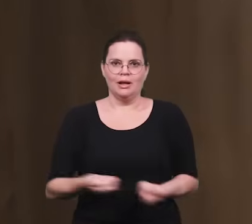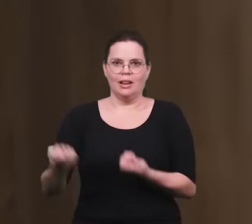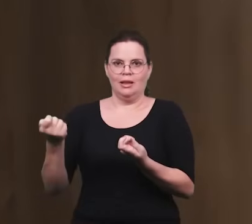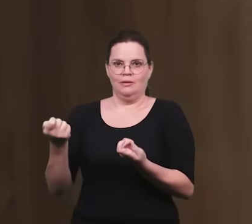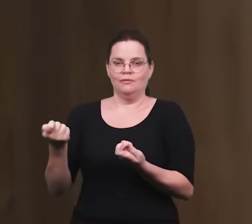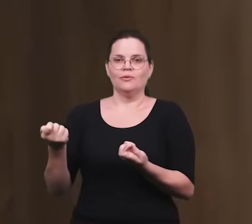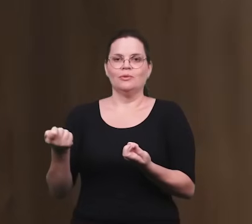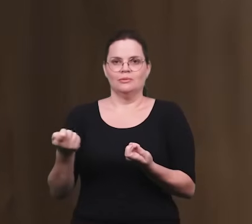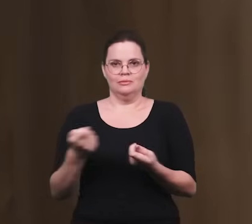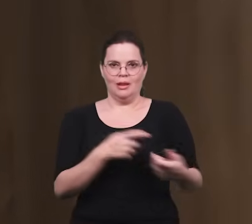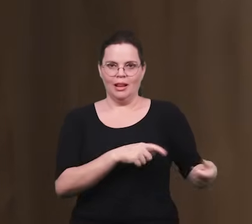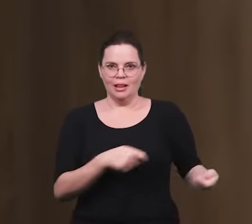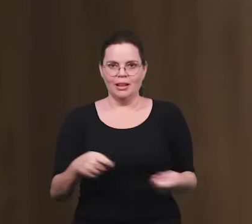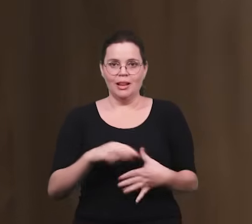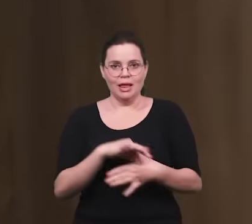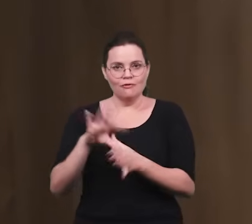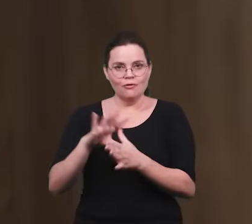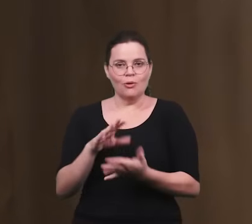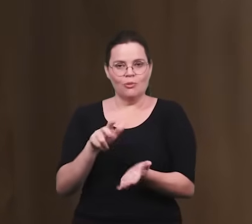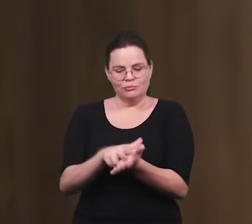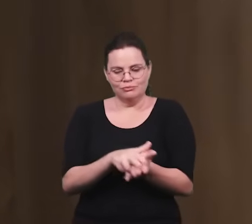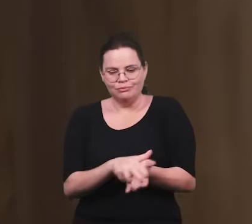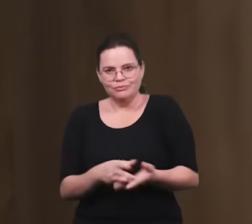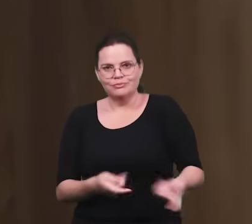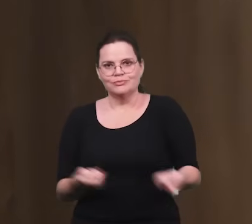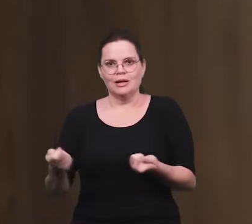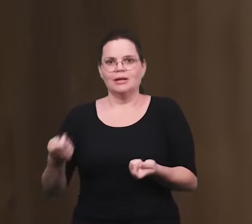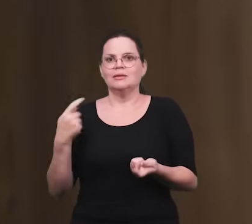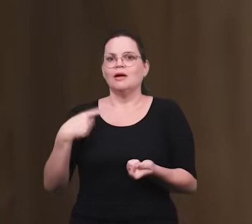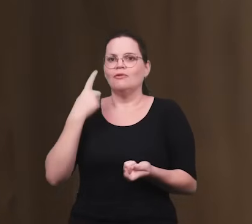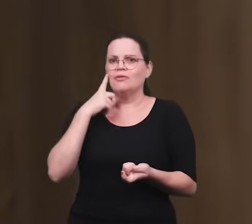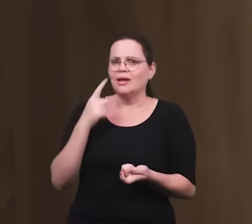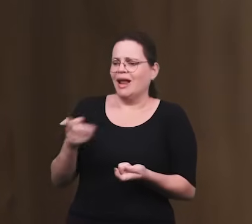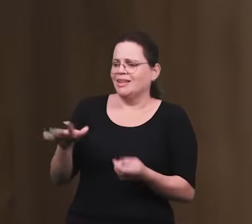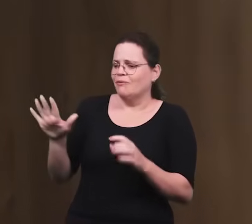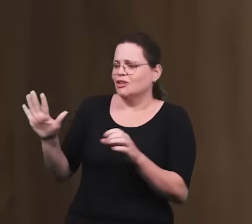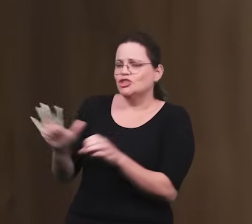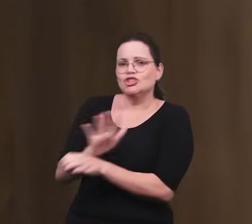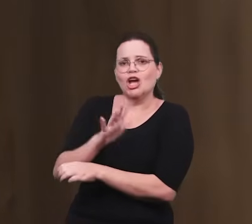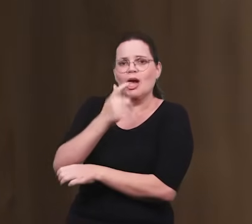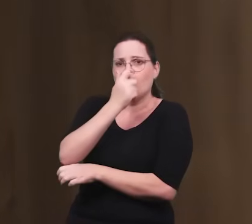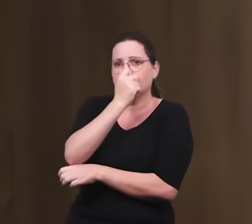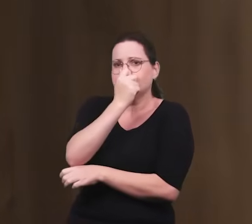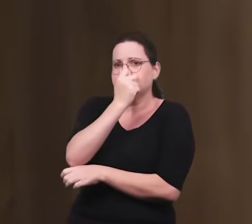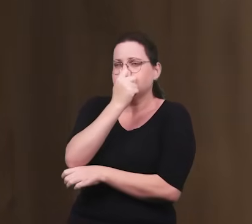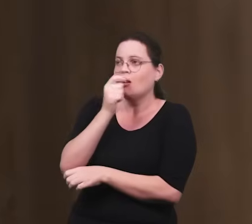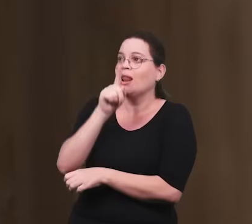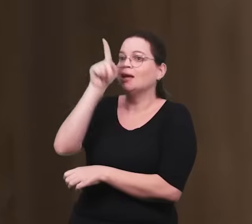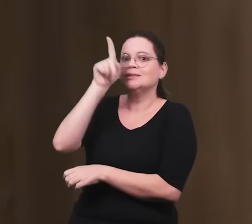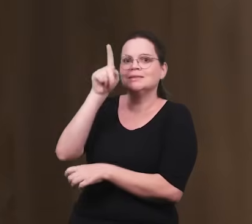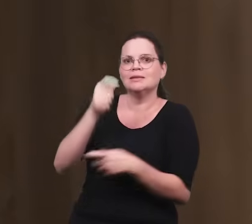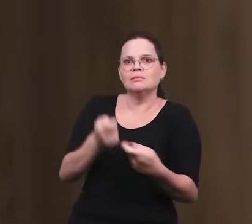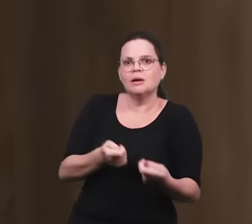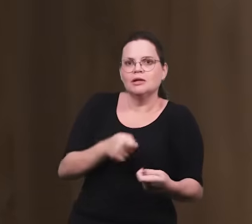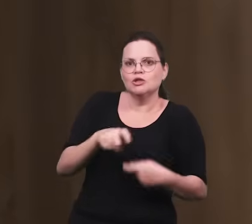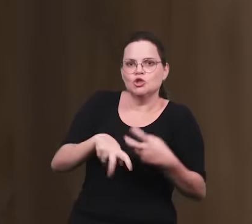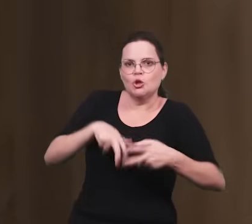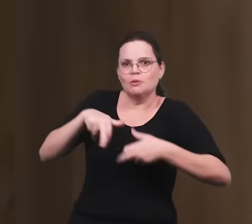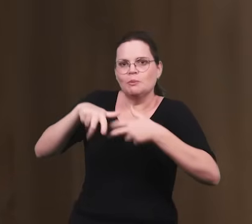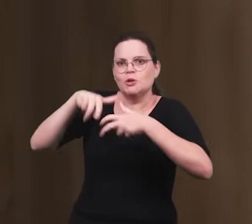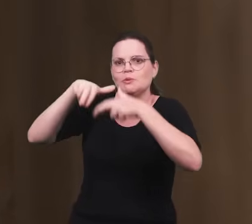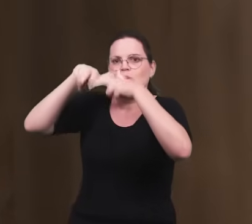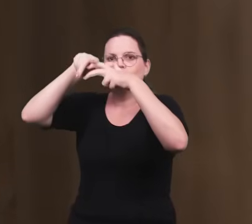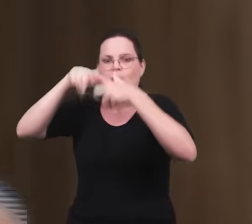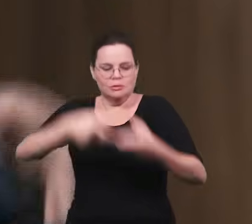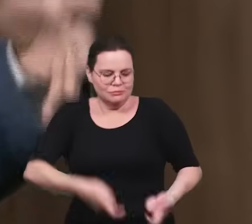Não dava para atravessar aquela multidão, então eles desceram por cima. Ou seja, é uma